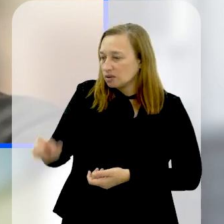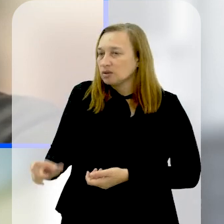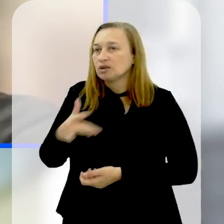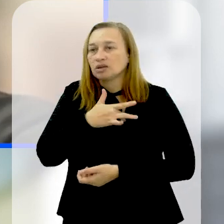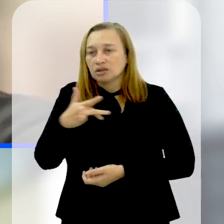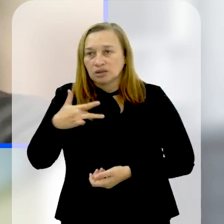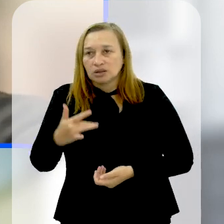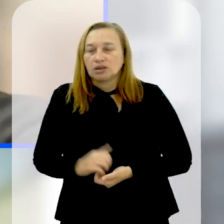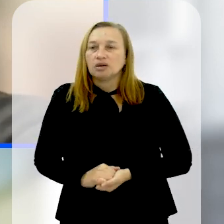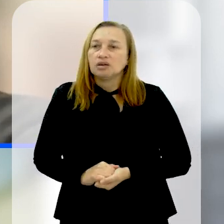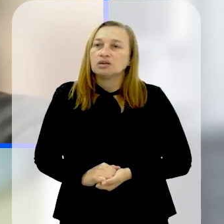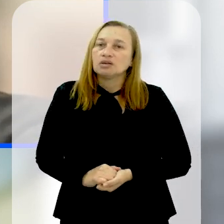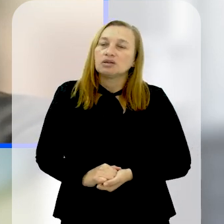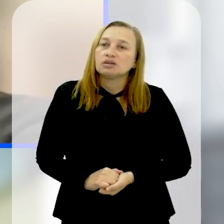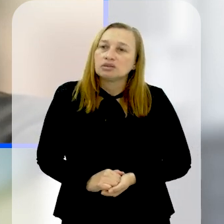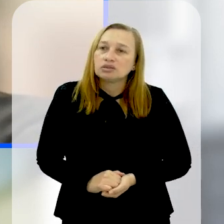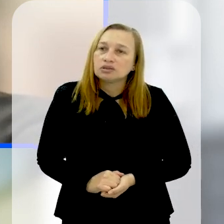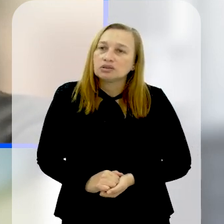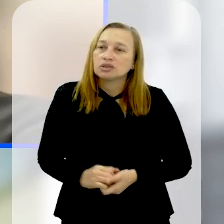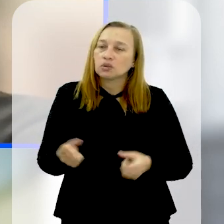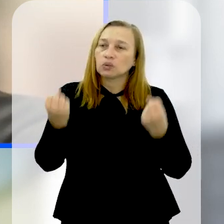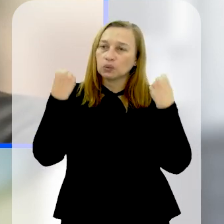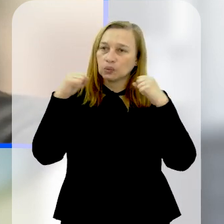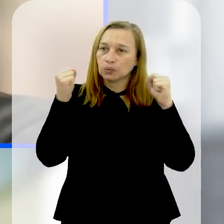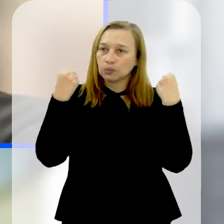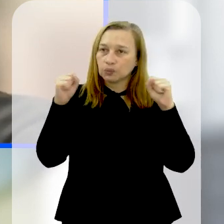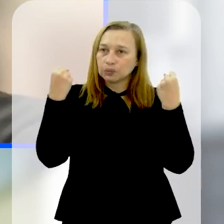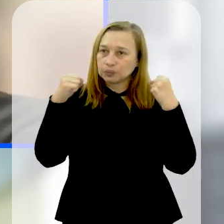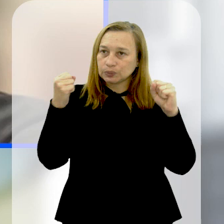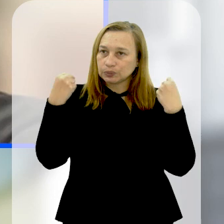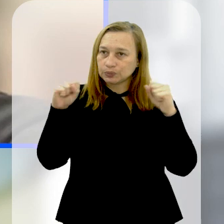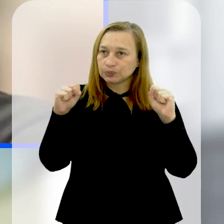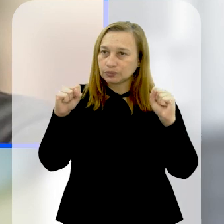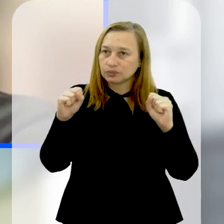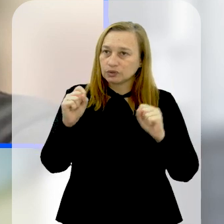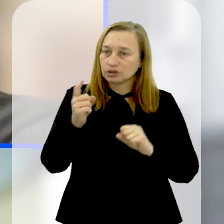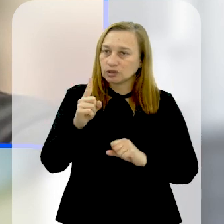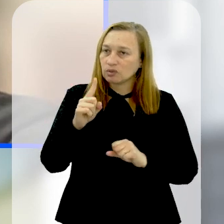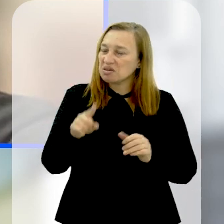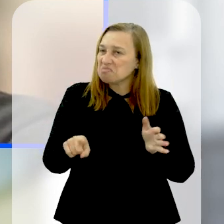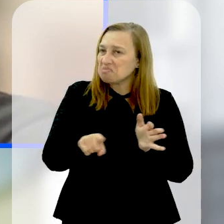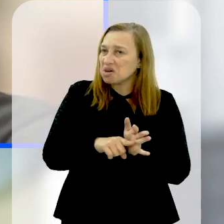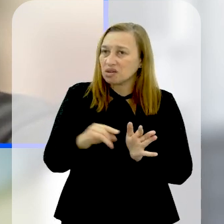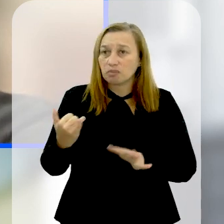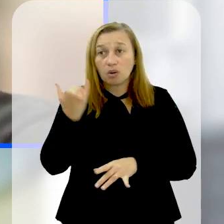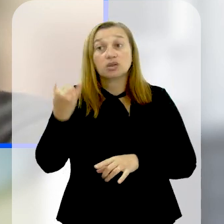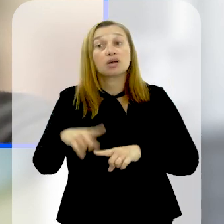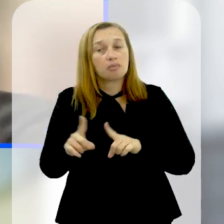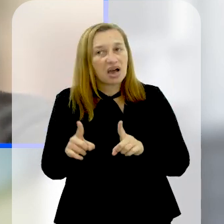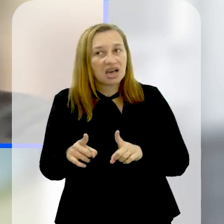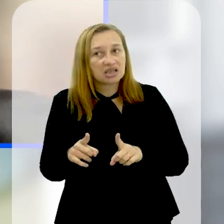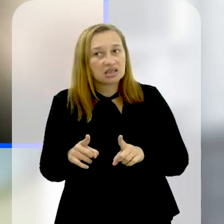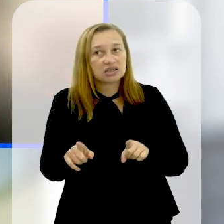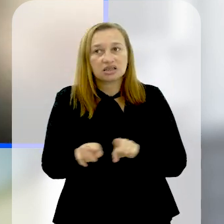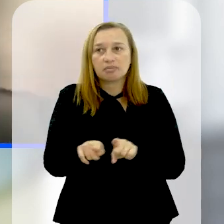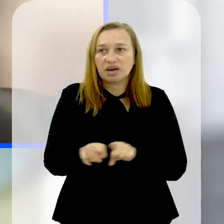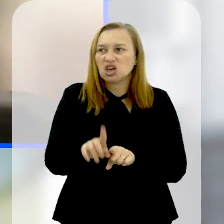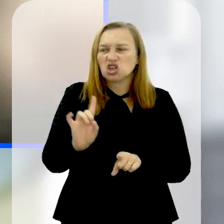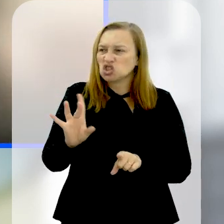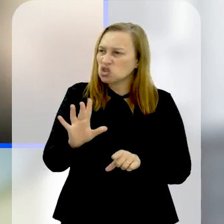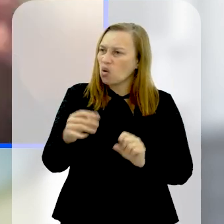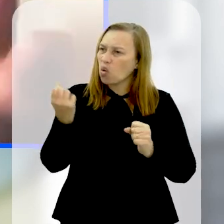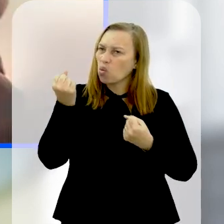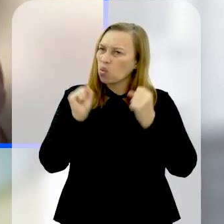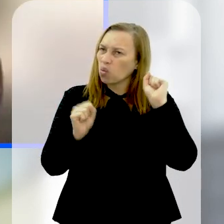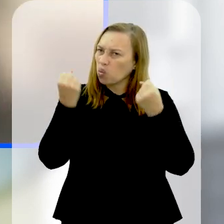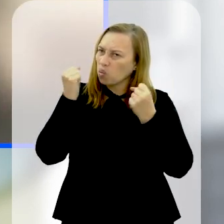vida saudável. E o exercício físico, ele não é menos importante, mas também ele